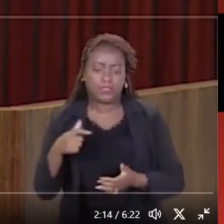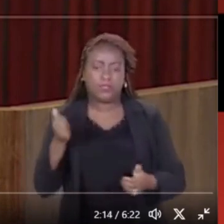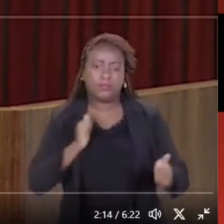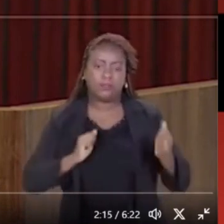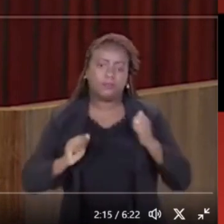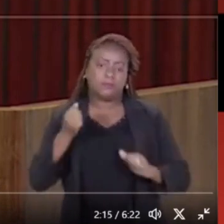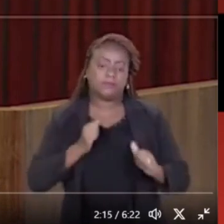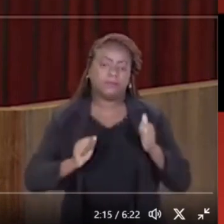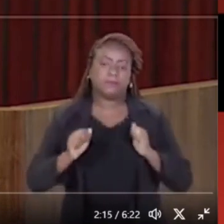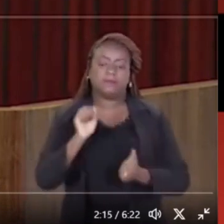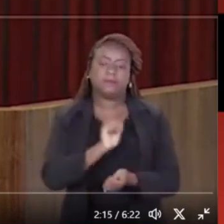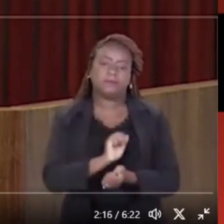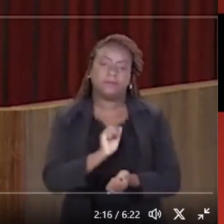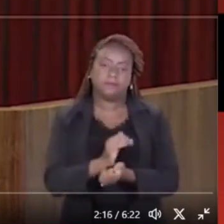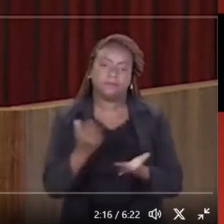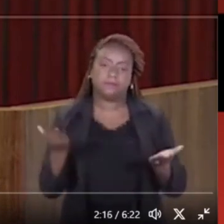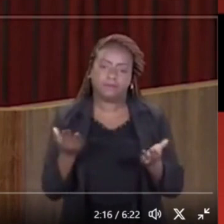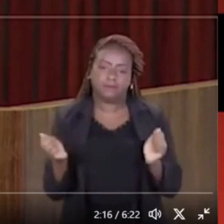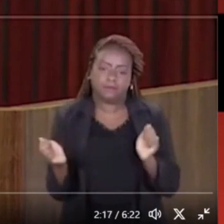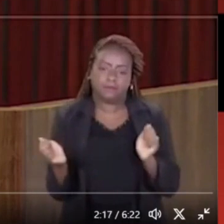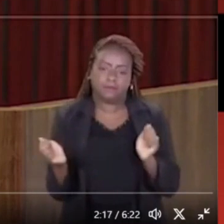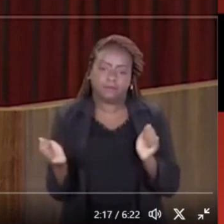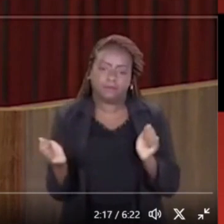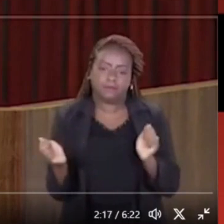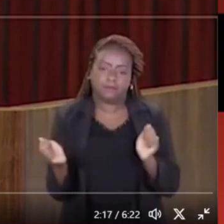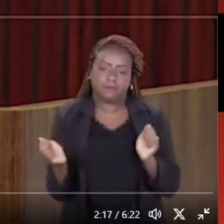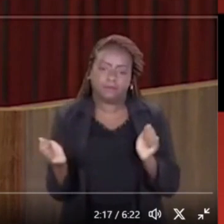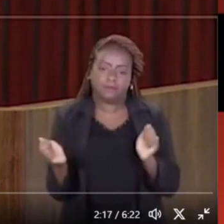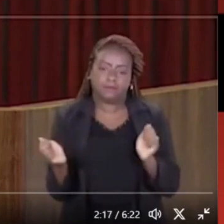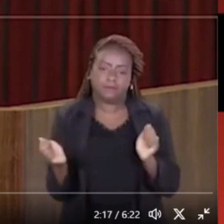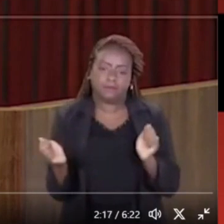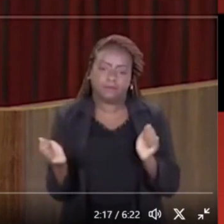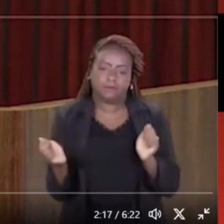esperançando, senta-se comigo nesta cadeira.